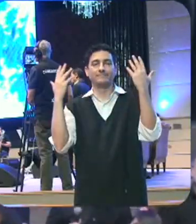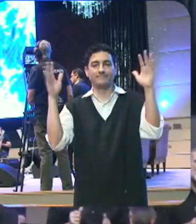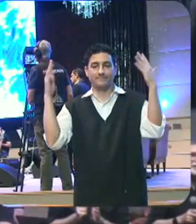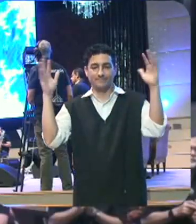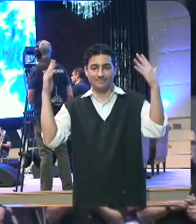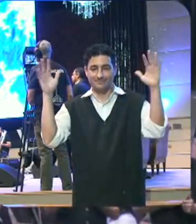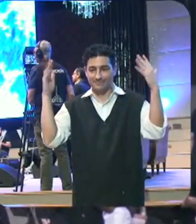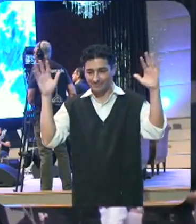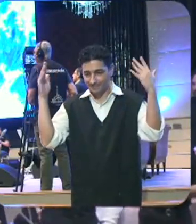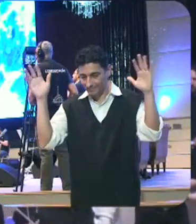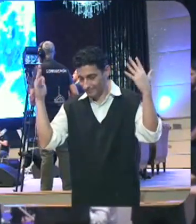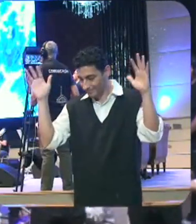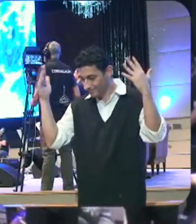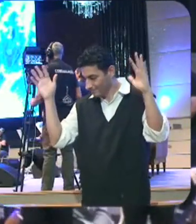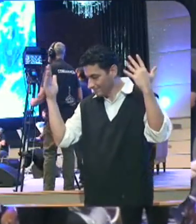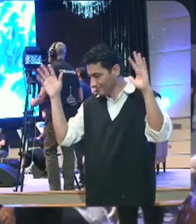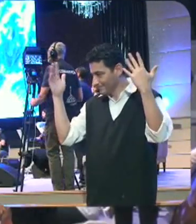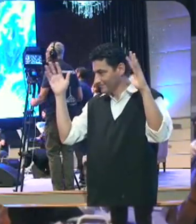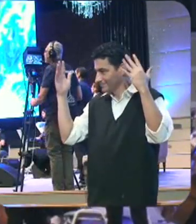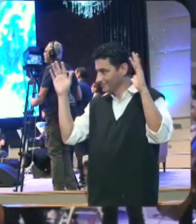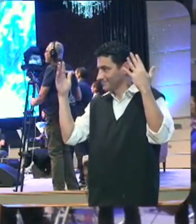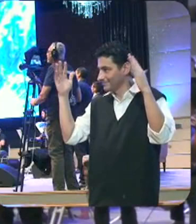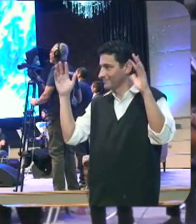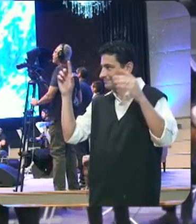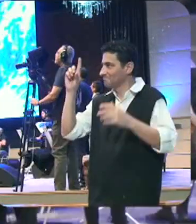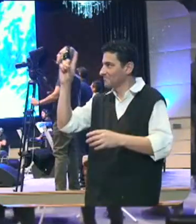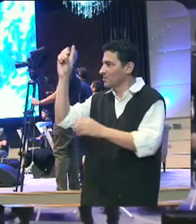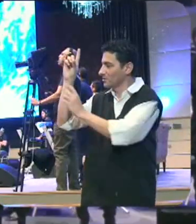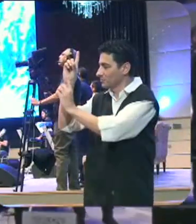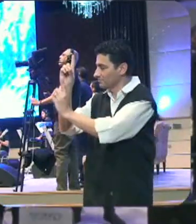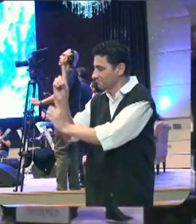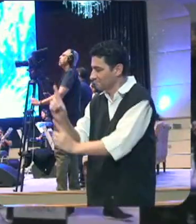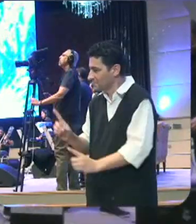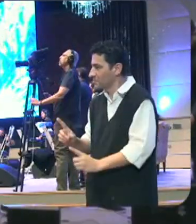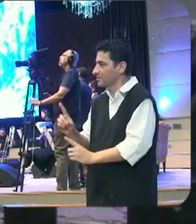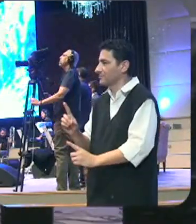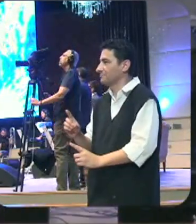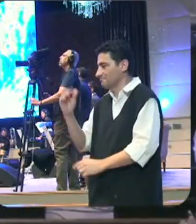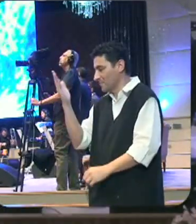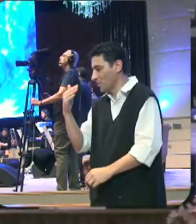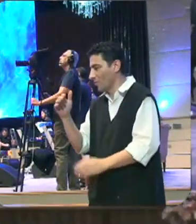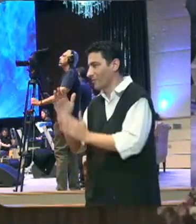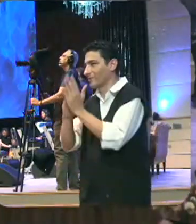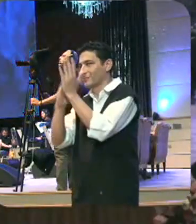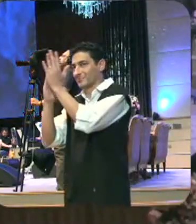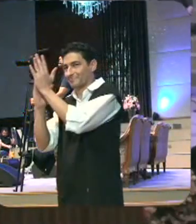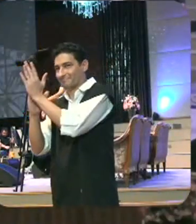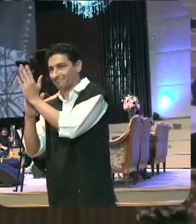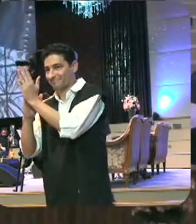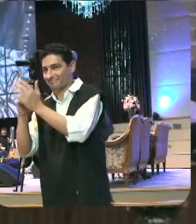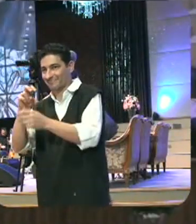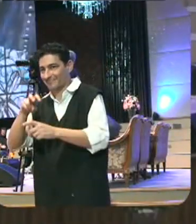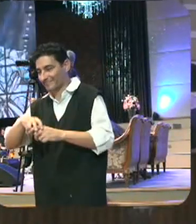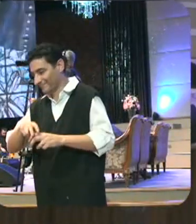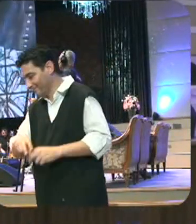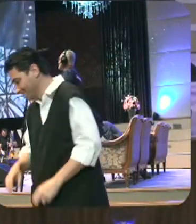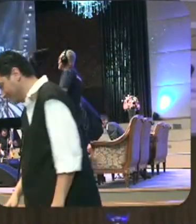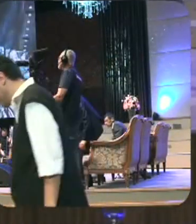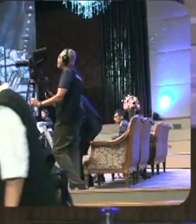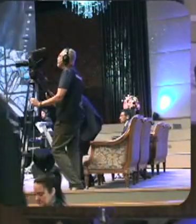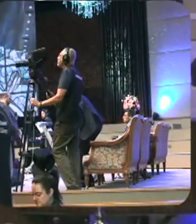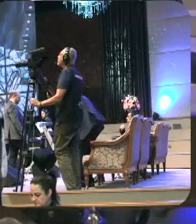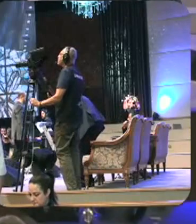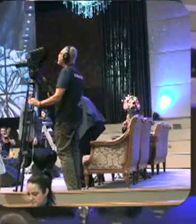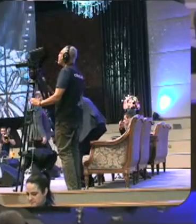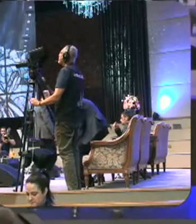Pode aplaudir ao Senhor, Ele é digno de toda a honra, glória e louvor. E você pode sentar-se, querido. A